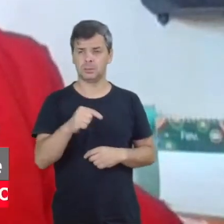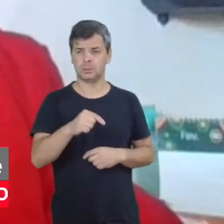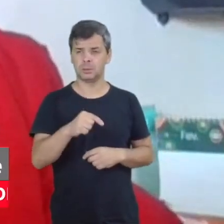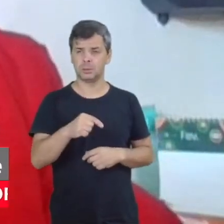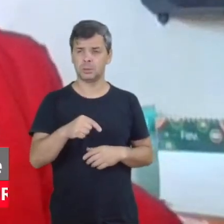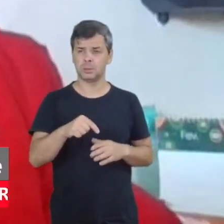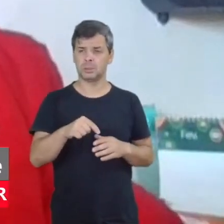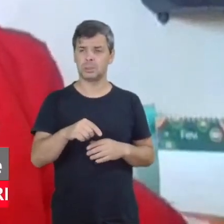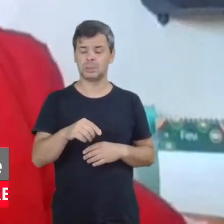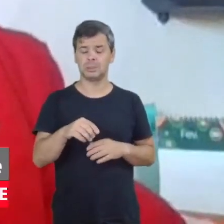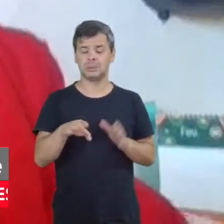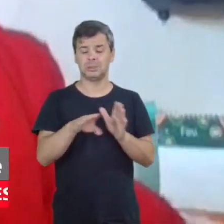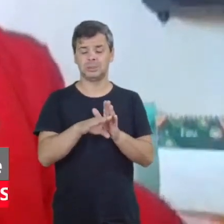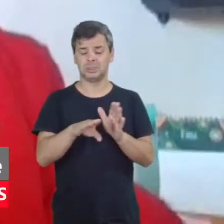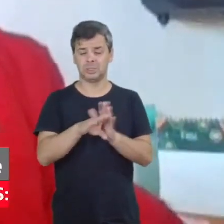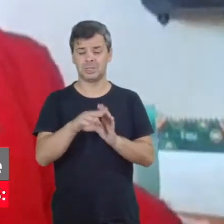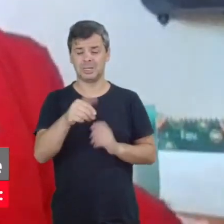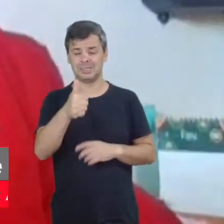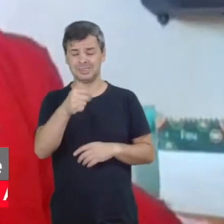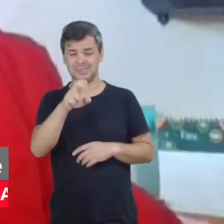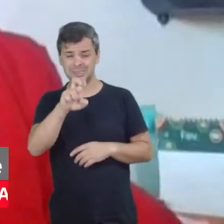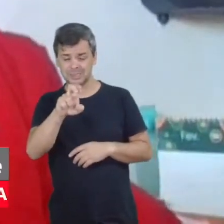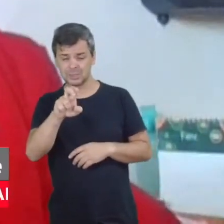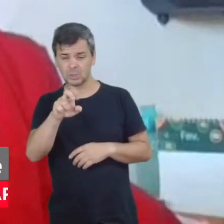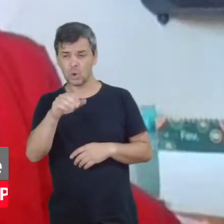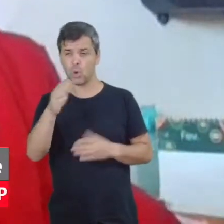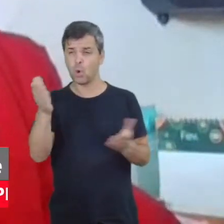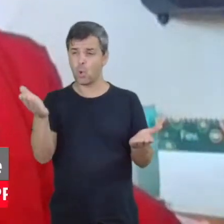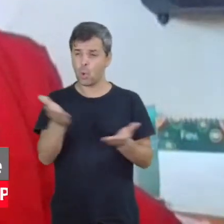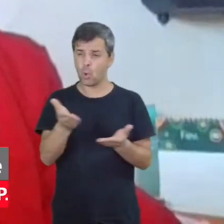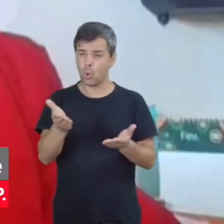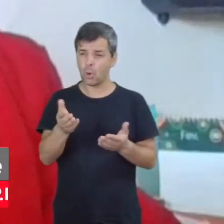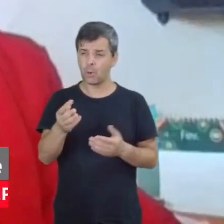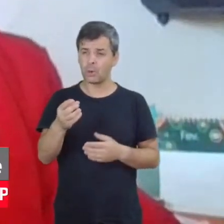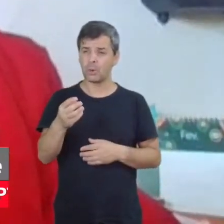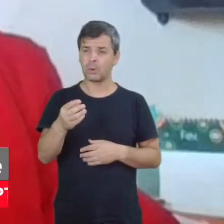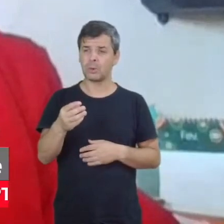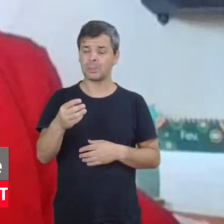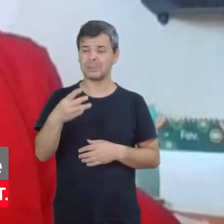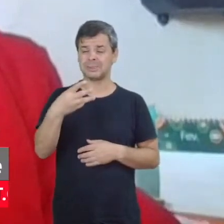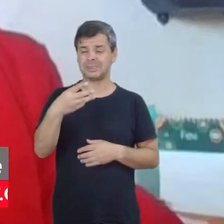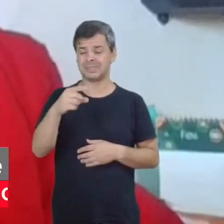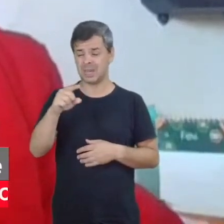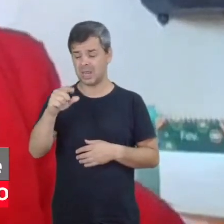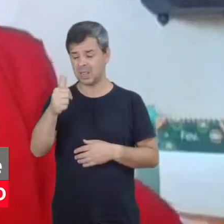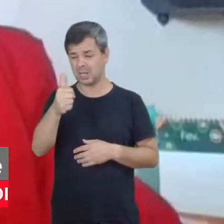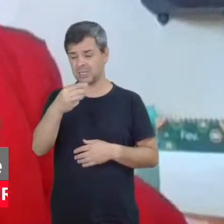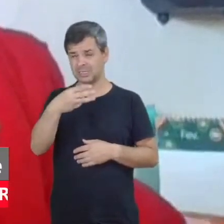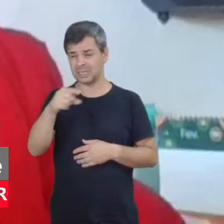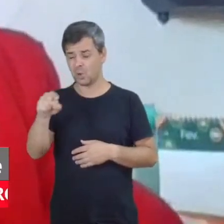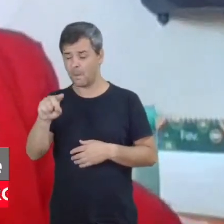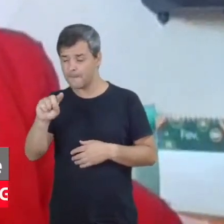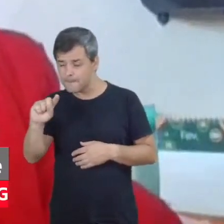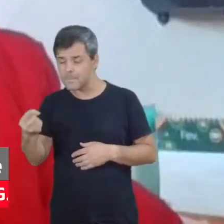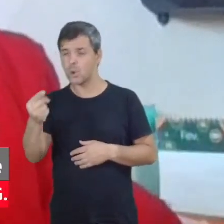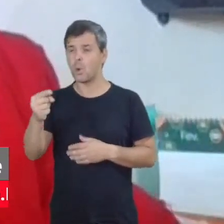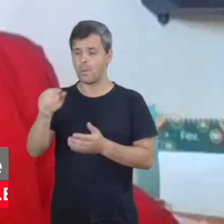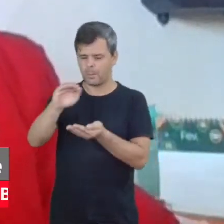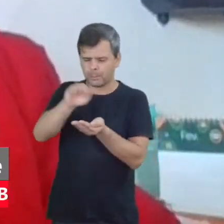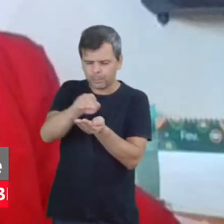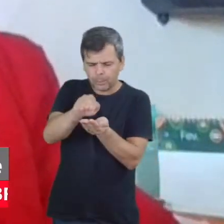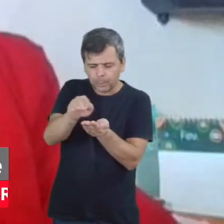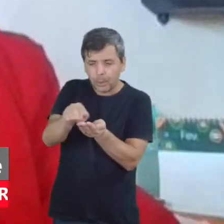chega a 15 dias, e nós chegamos hoje, vamos produzir 31.500 marmitas, que estão sendo distribuídas